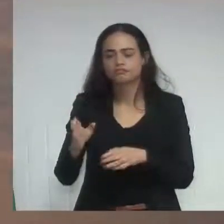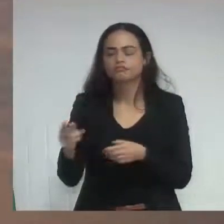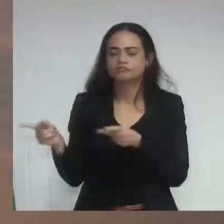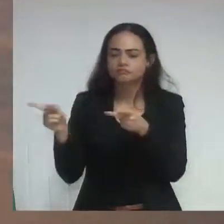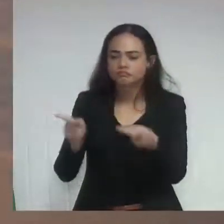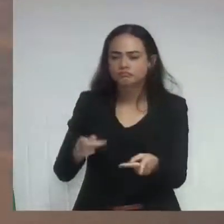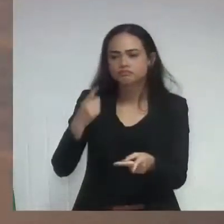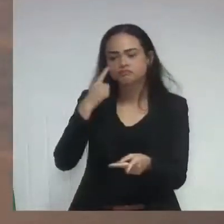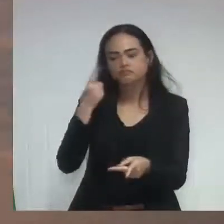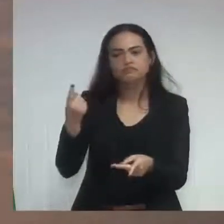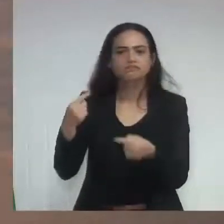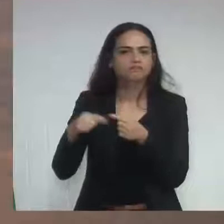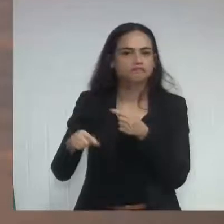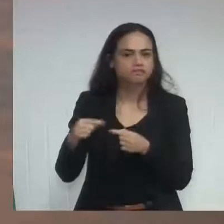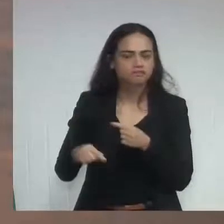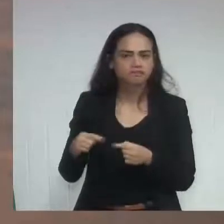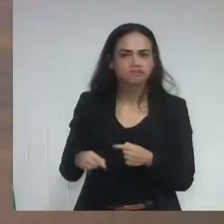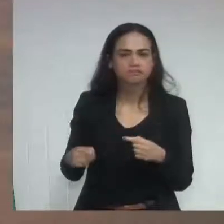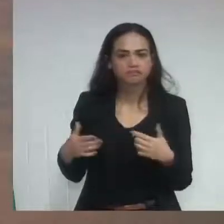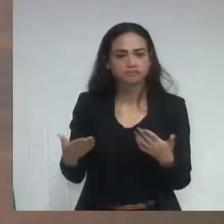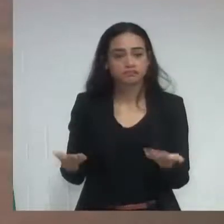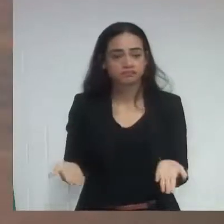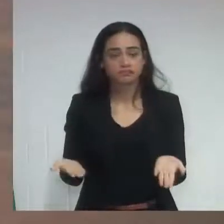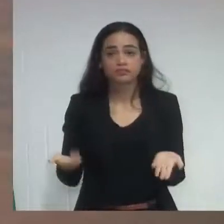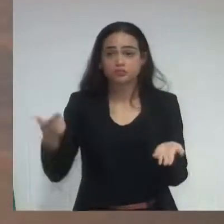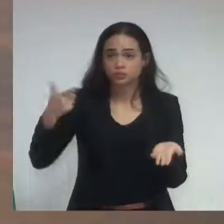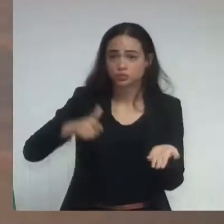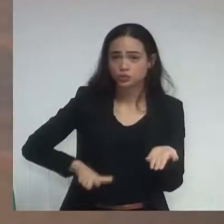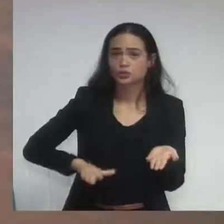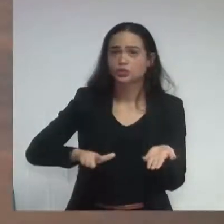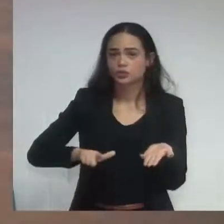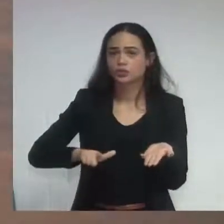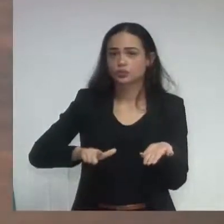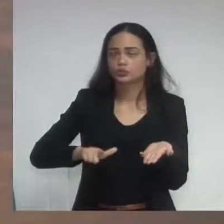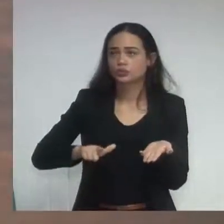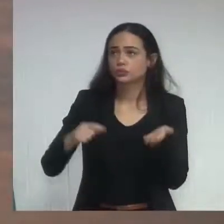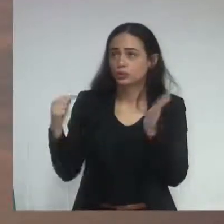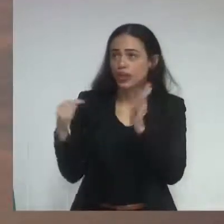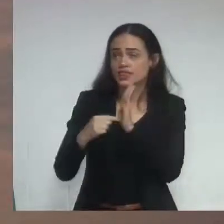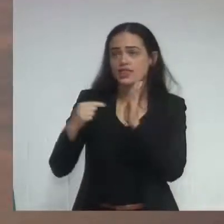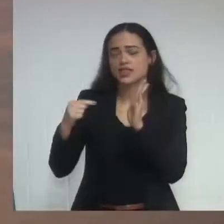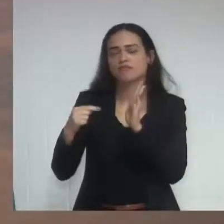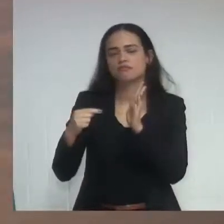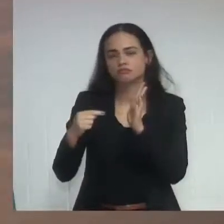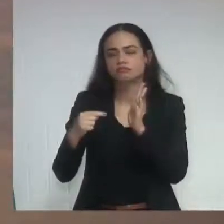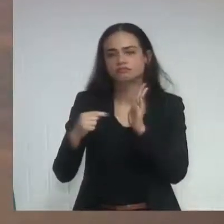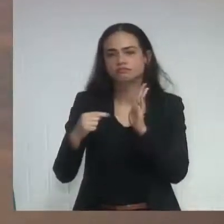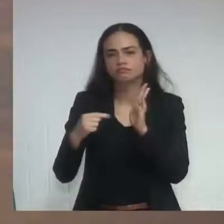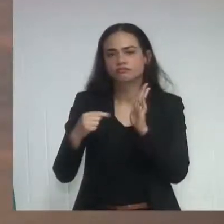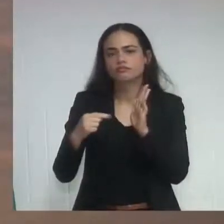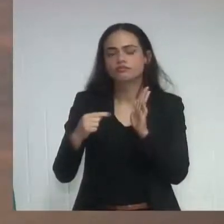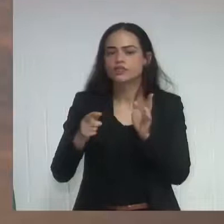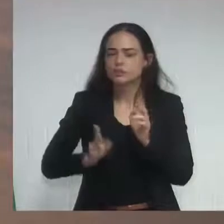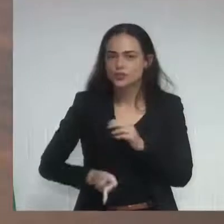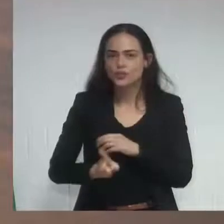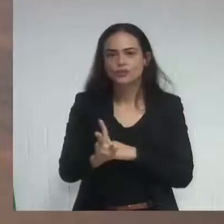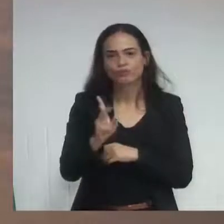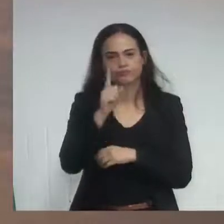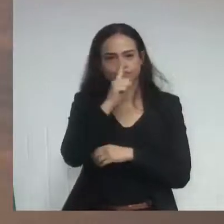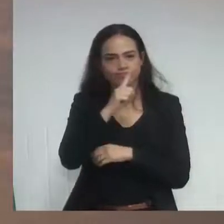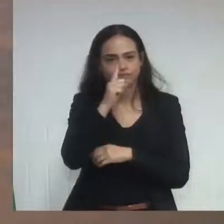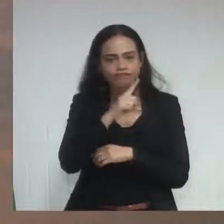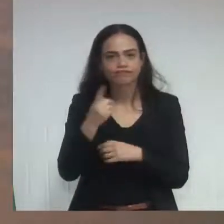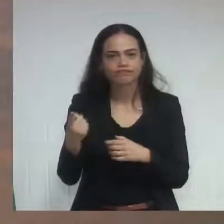Quero aqui, de novo, em tom de cobrança, denunciar uma questão que se mantém irregular e